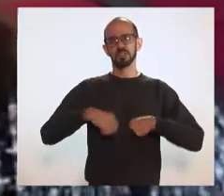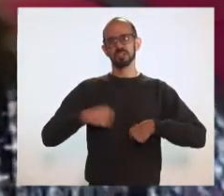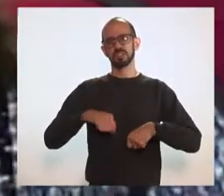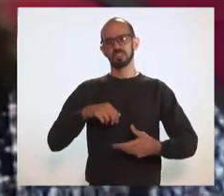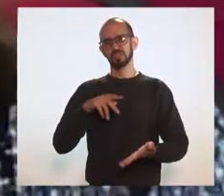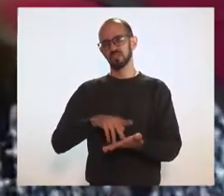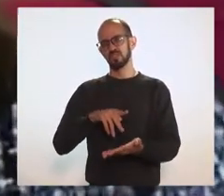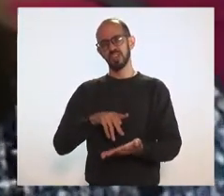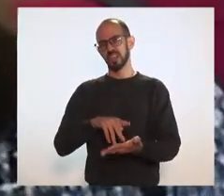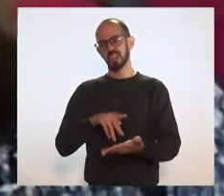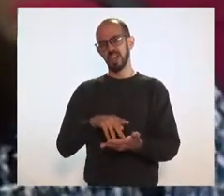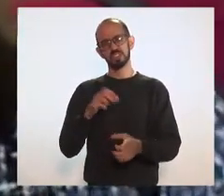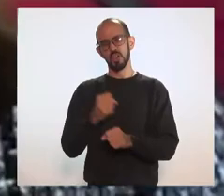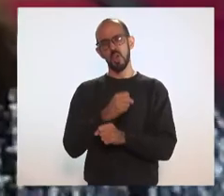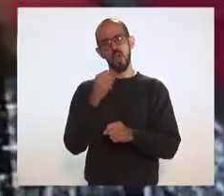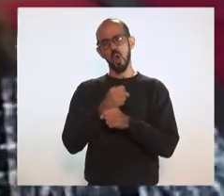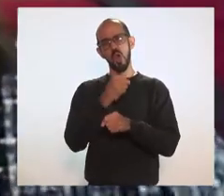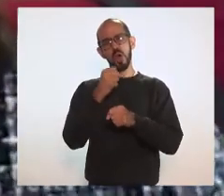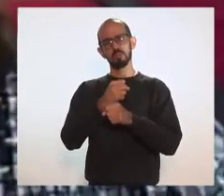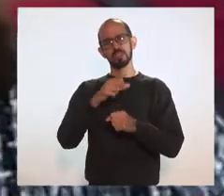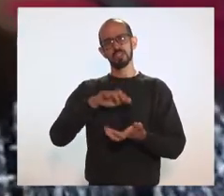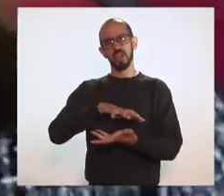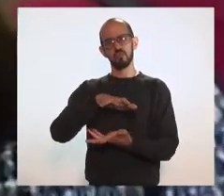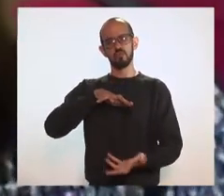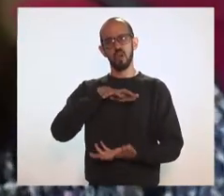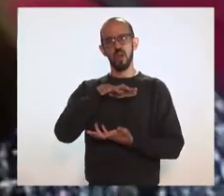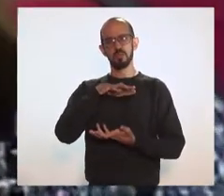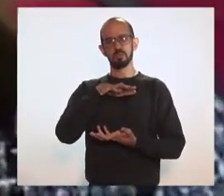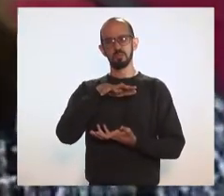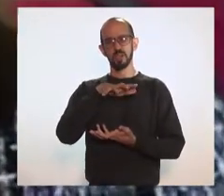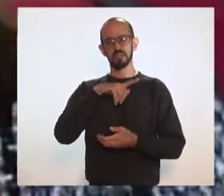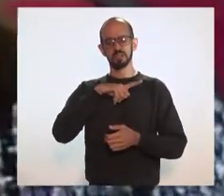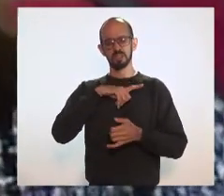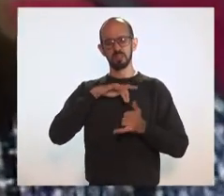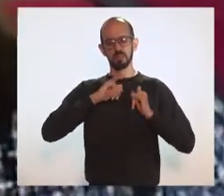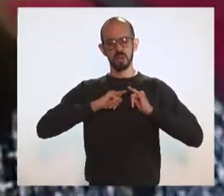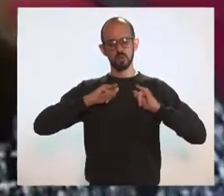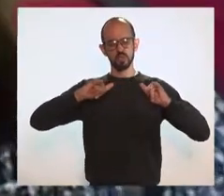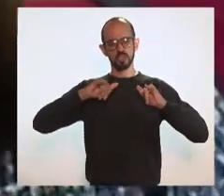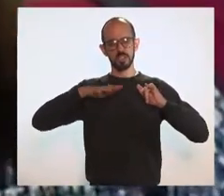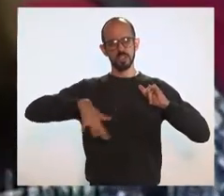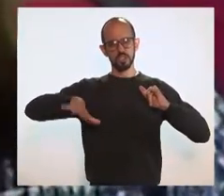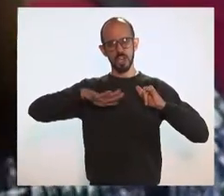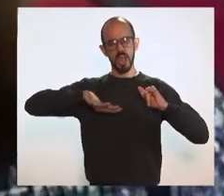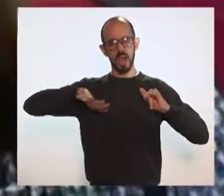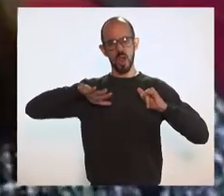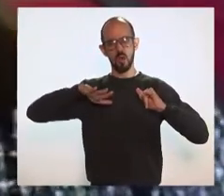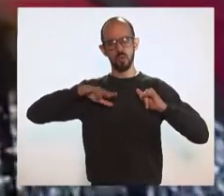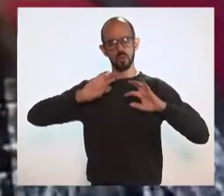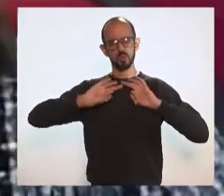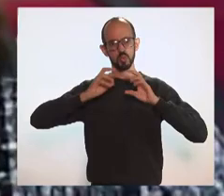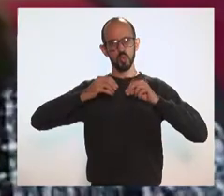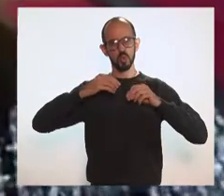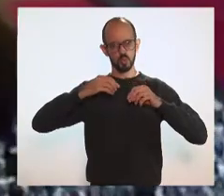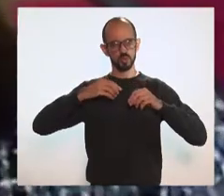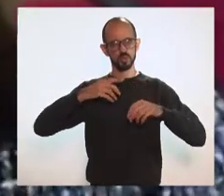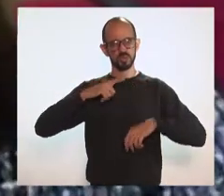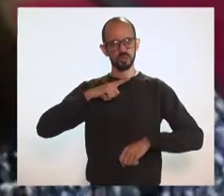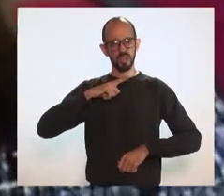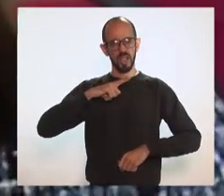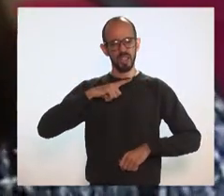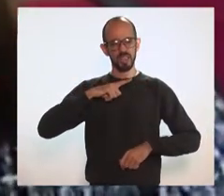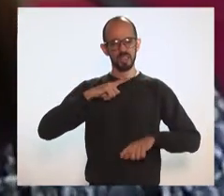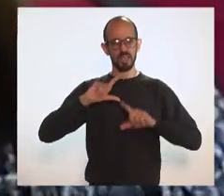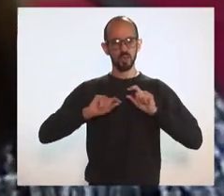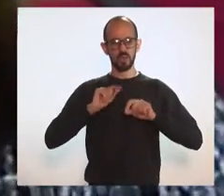verdadeiramente de obras de reforma. Há uma notícia geral, todos nós aqui temos